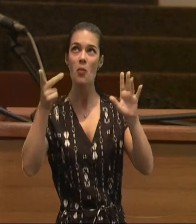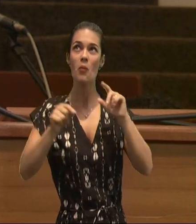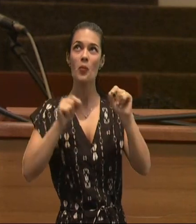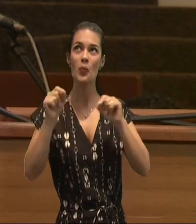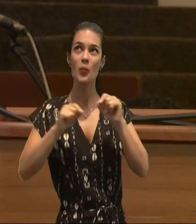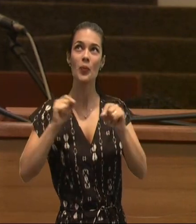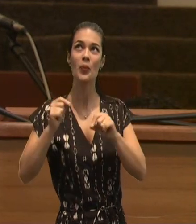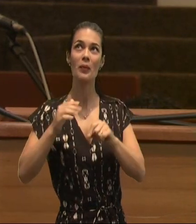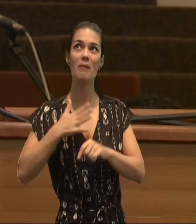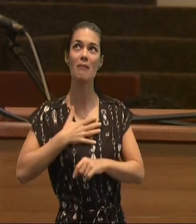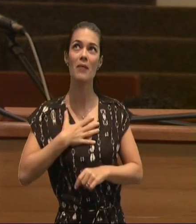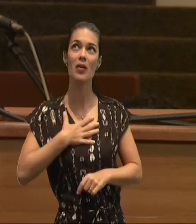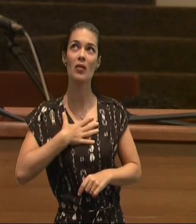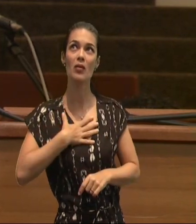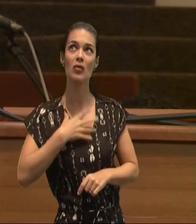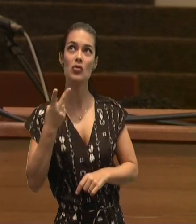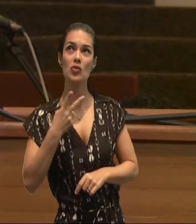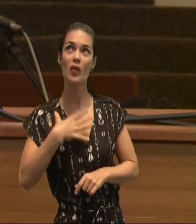Mas e quanto à arca?